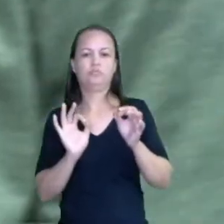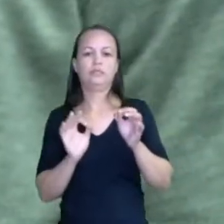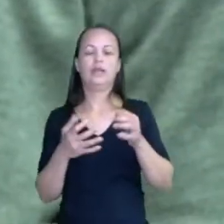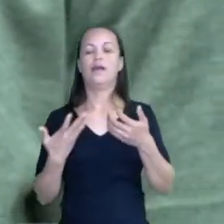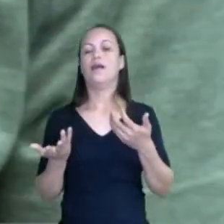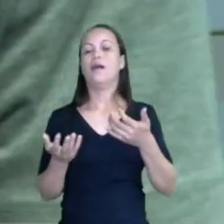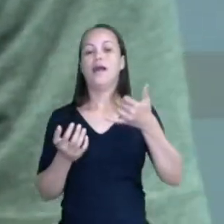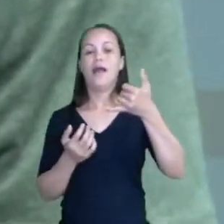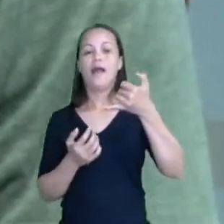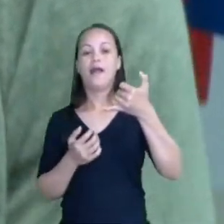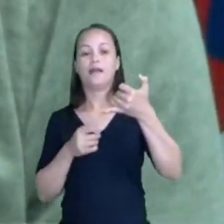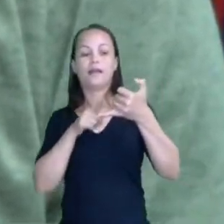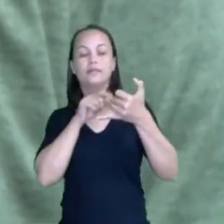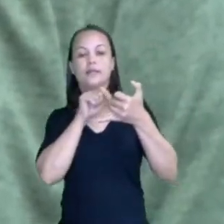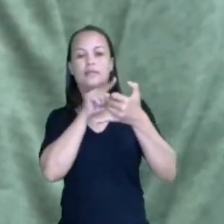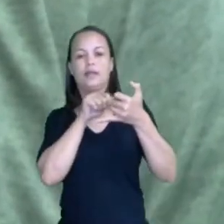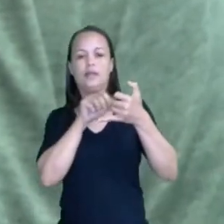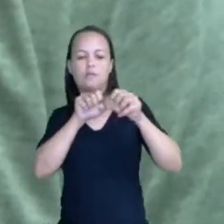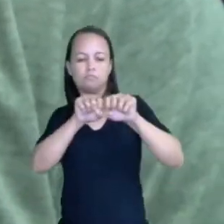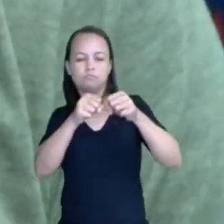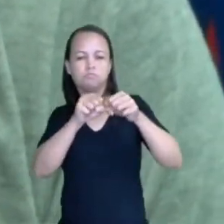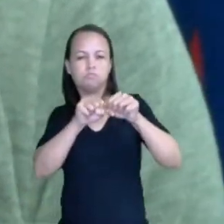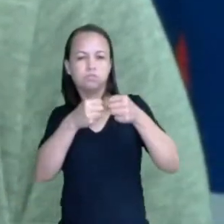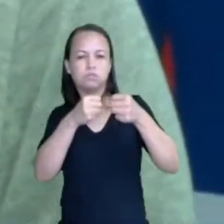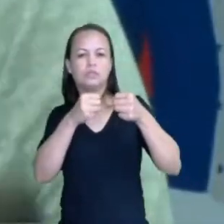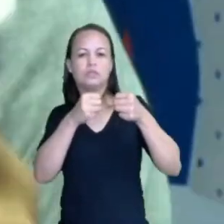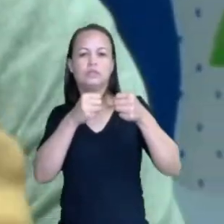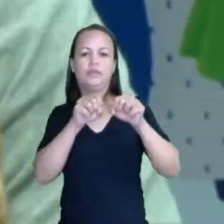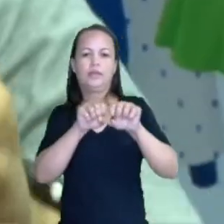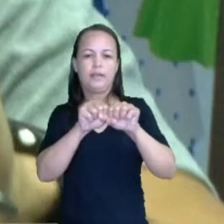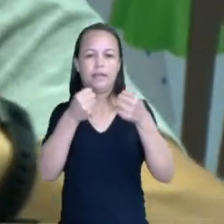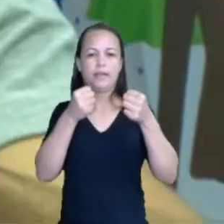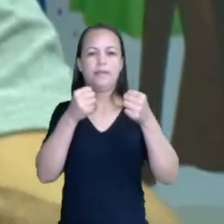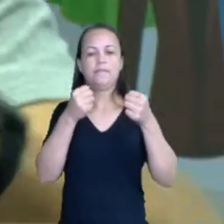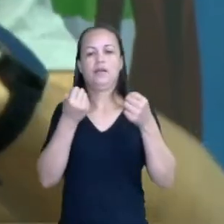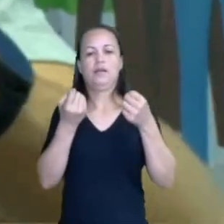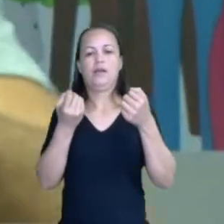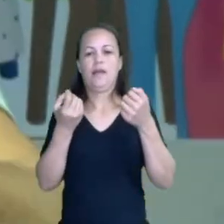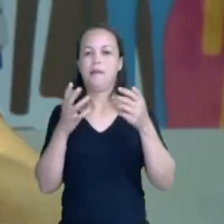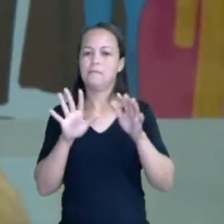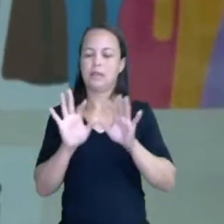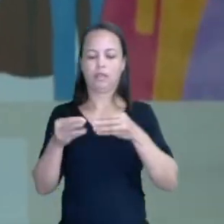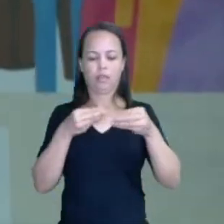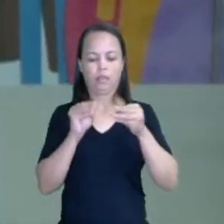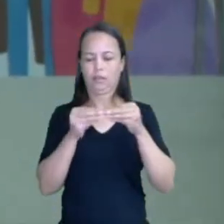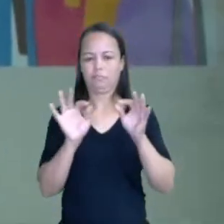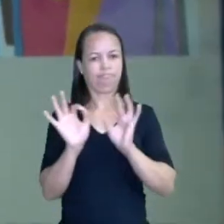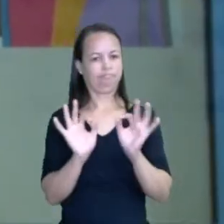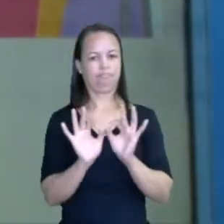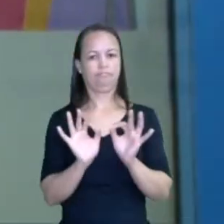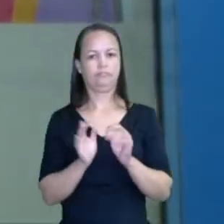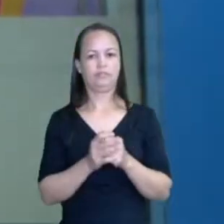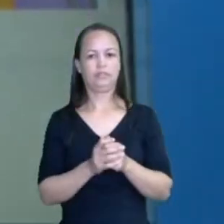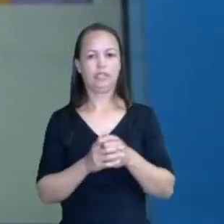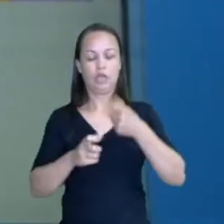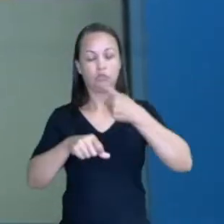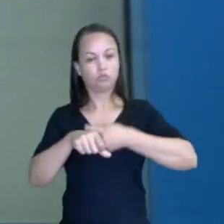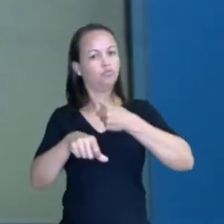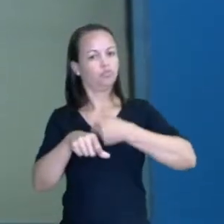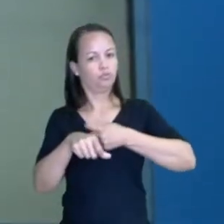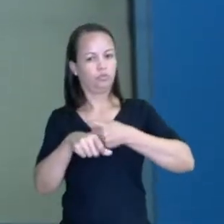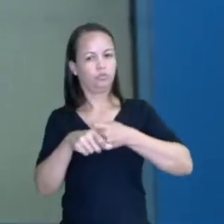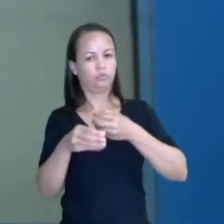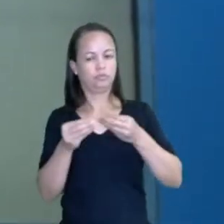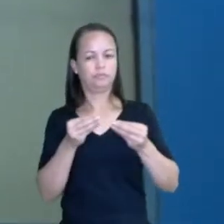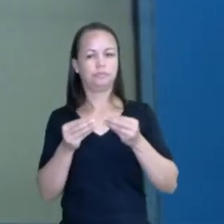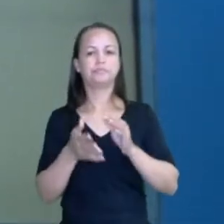da mesma forma. Eu posso até chegar a quebrar ela se eu colocar muita força, mas reparem que ela não flexiona, porque é algo que é rígido, tá